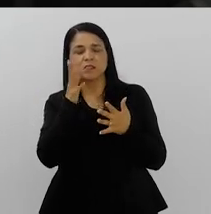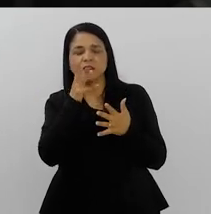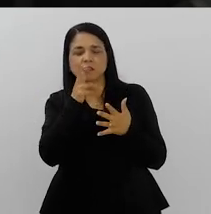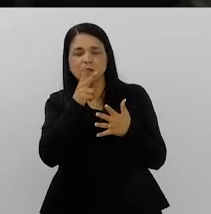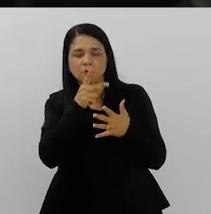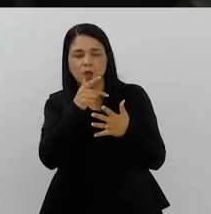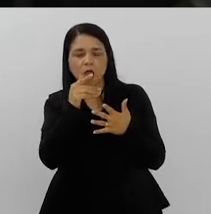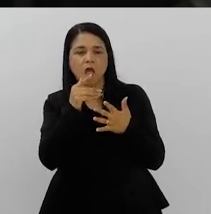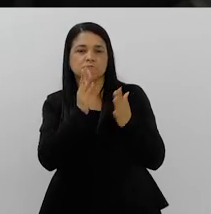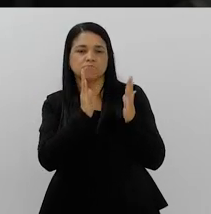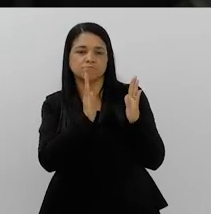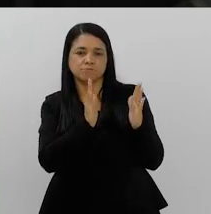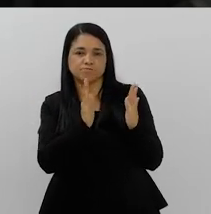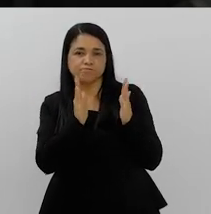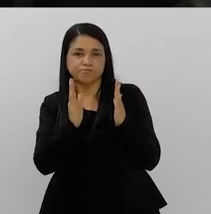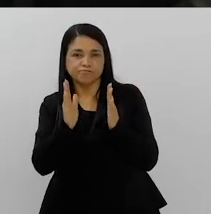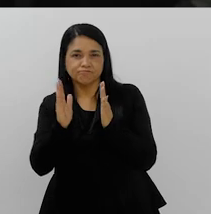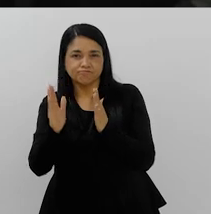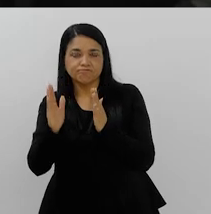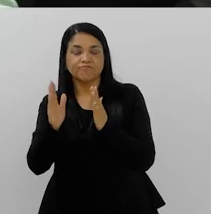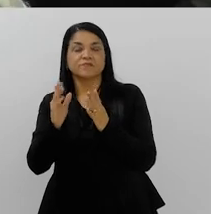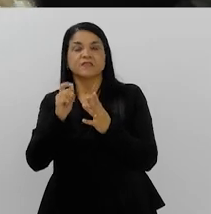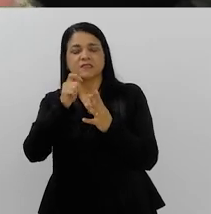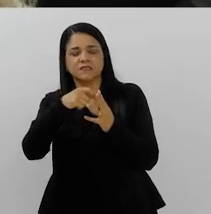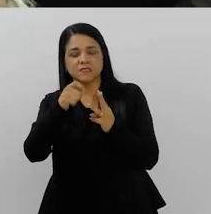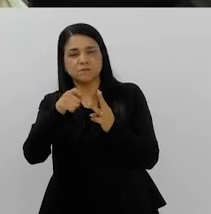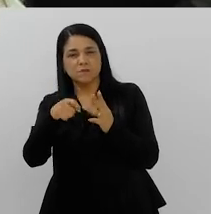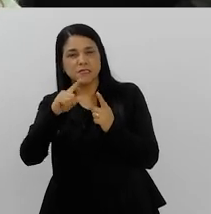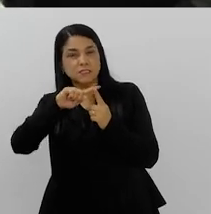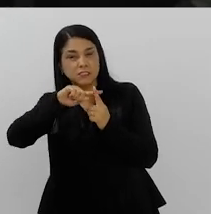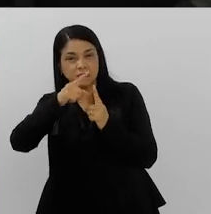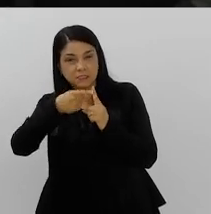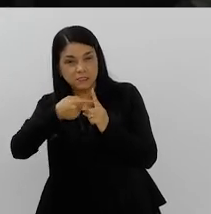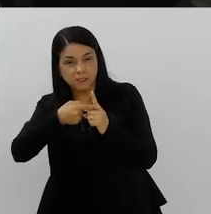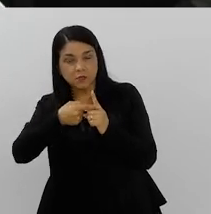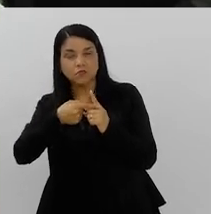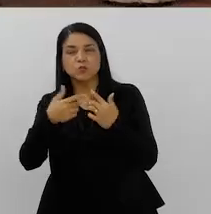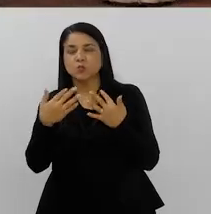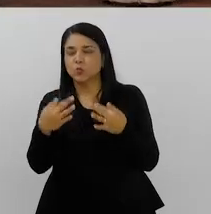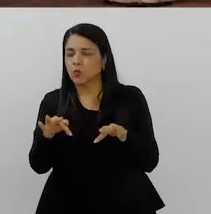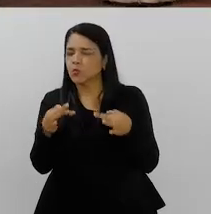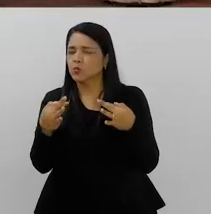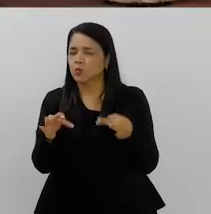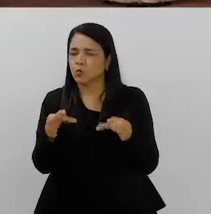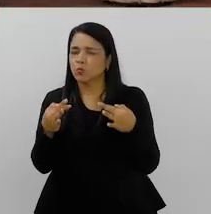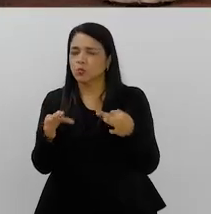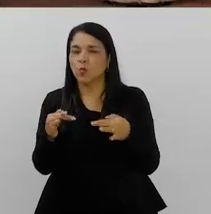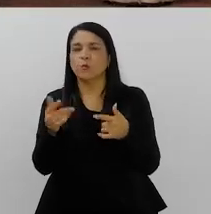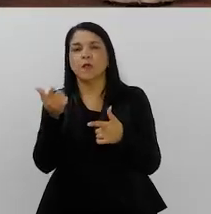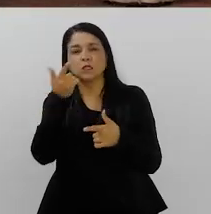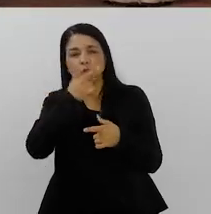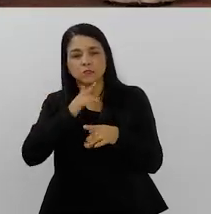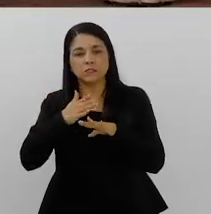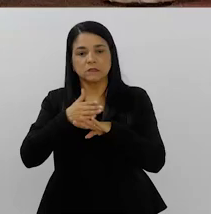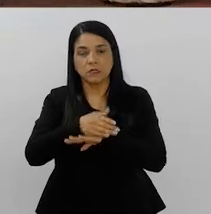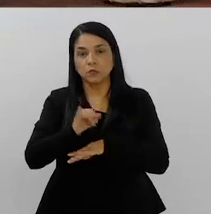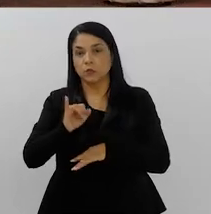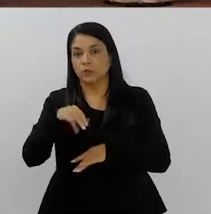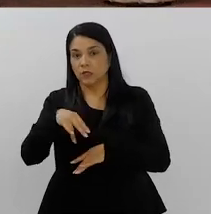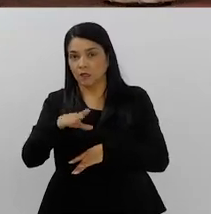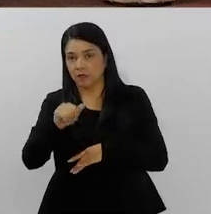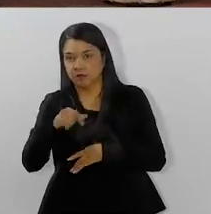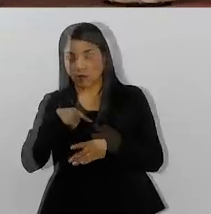Inca Até eu conseguir passar pelo período dos 3 meses de gestação eu só sentia Então quando você